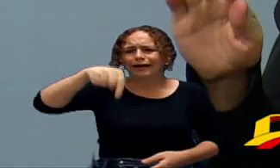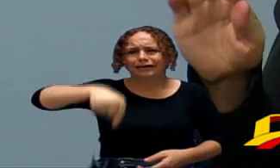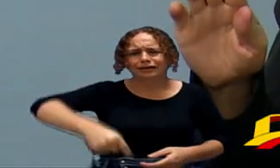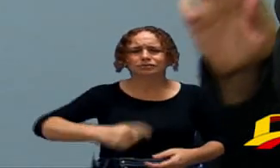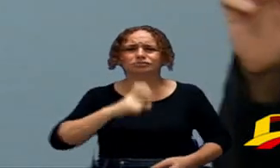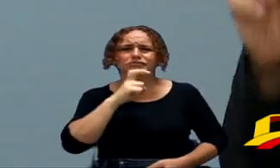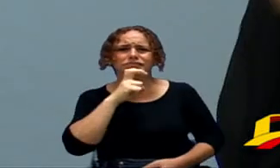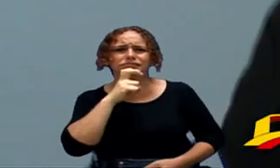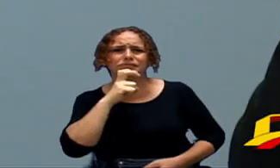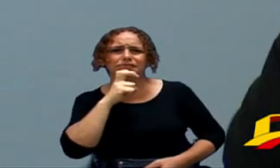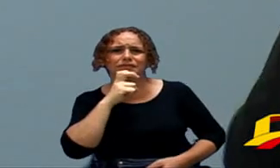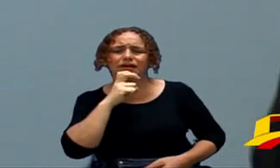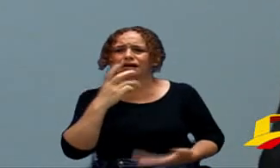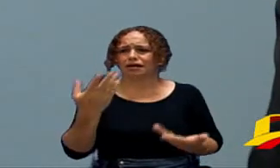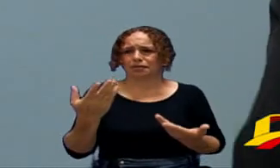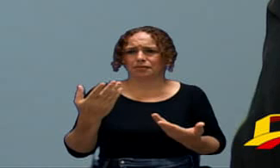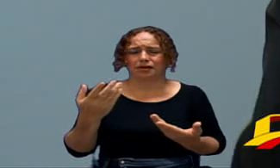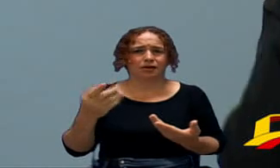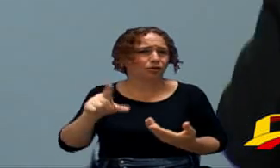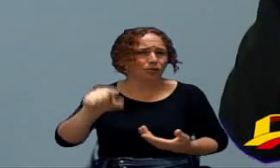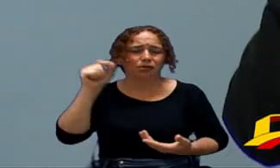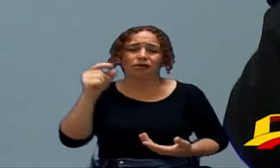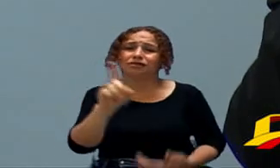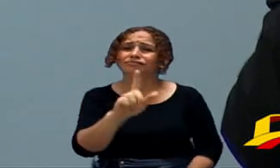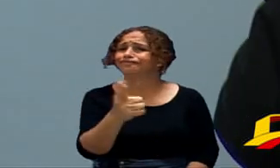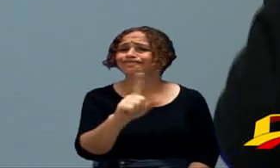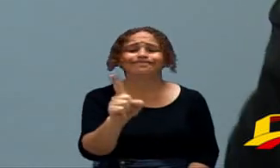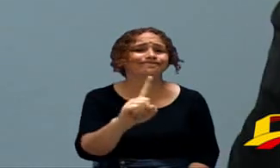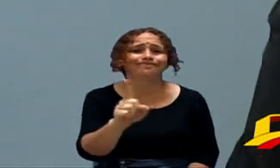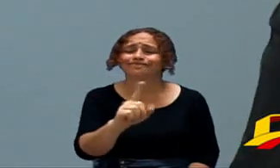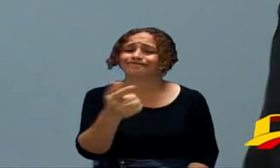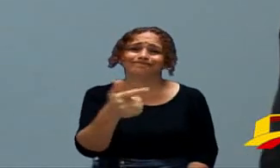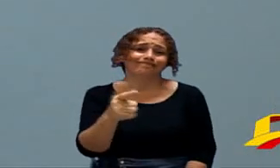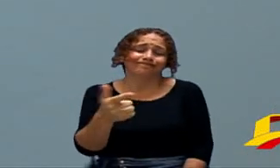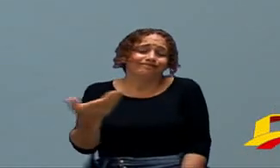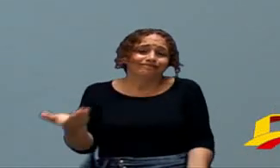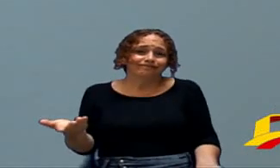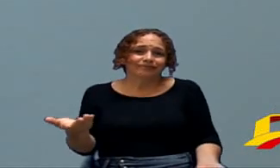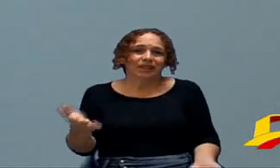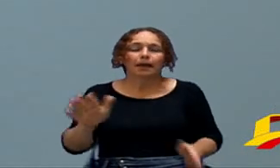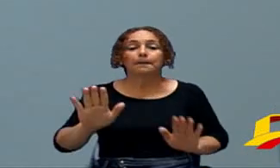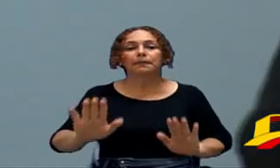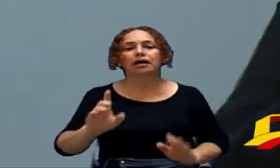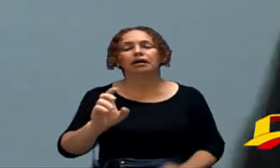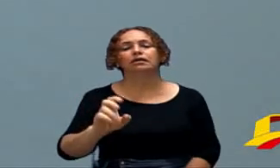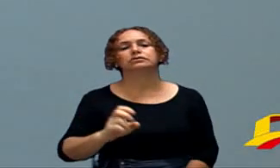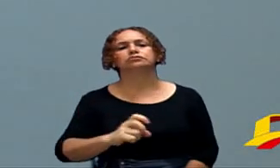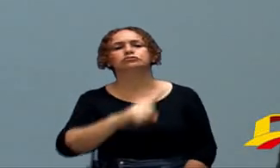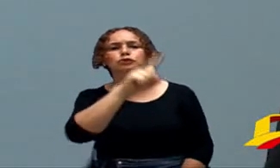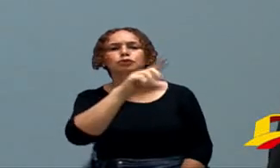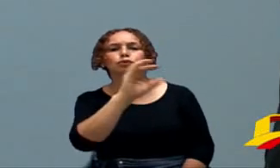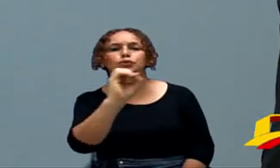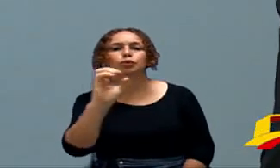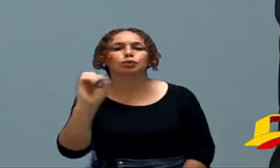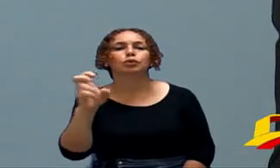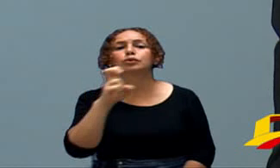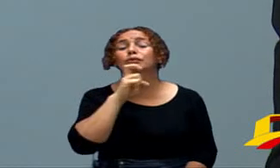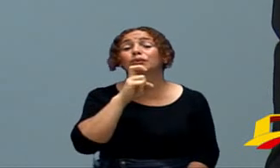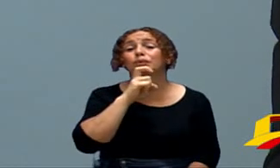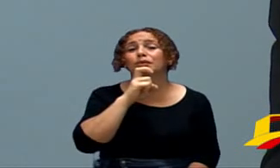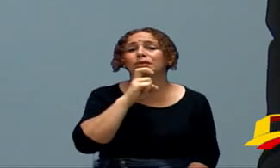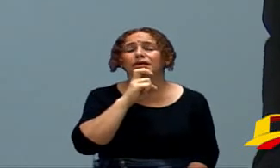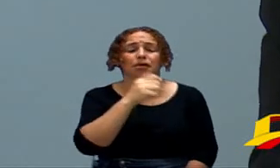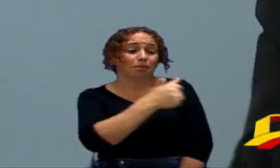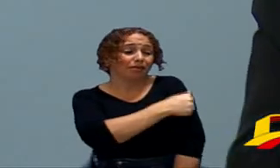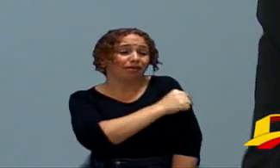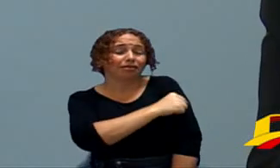hipótese, né? E, para mim, tanto o Zoológico Sorocaba quanto o Zoológico do Rio de Janeiro parece um espaço